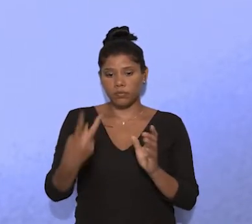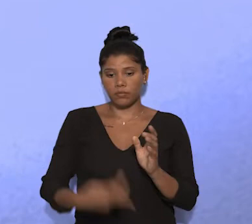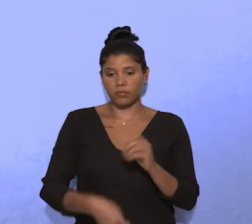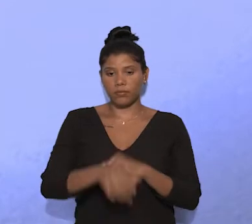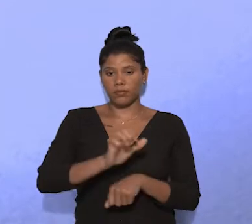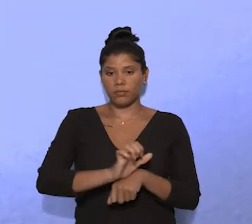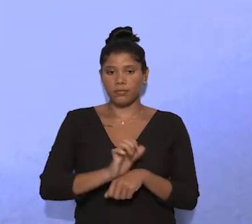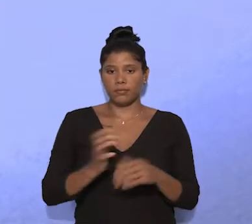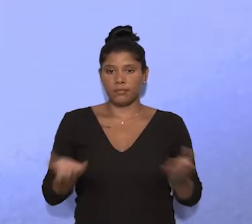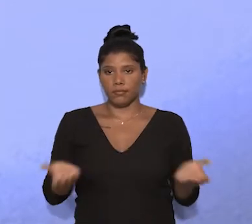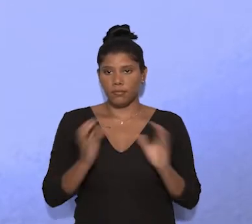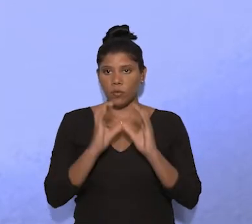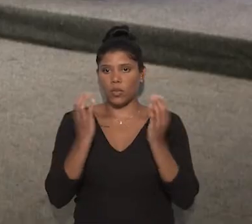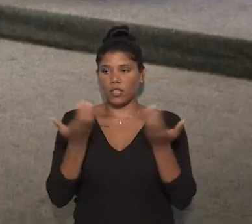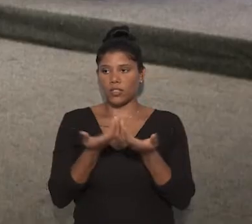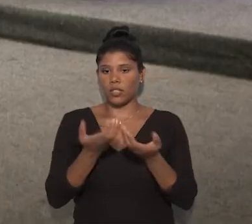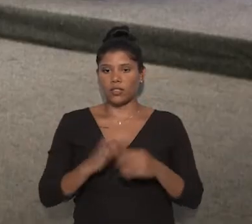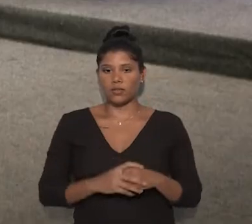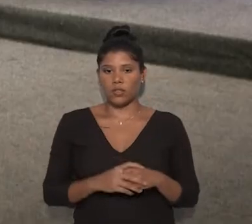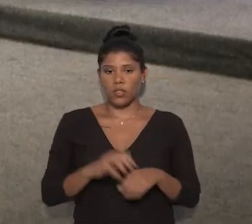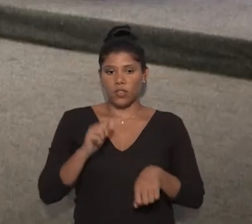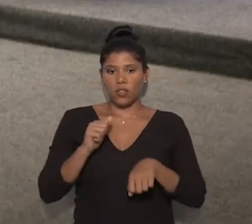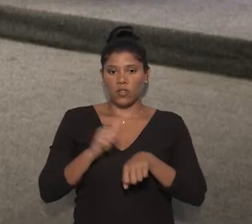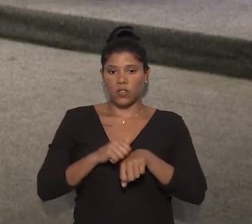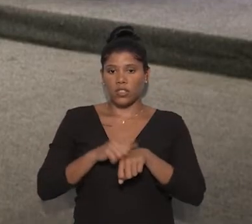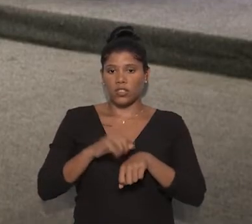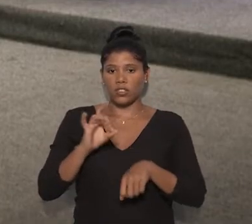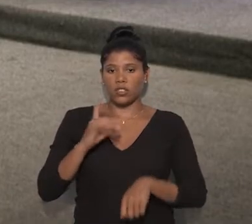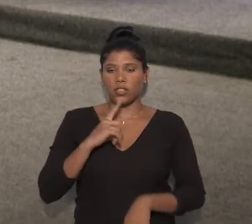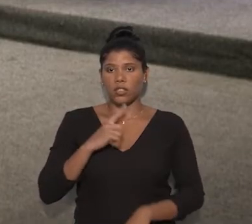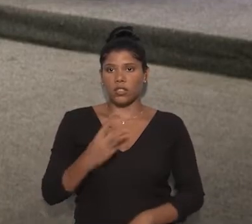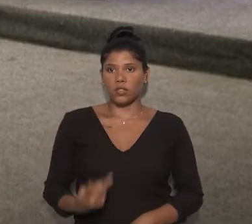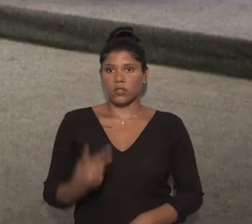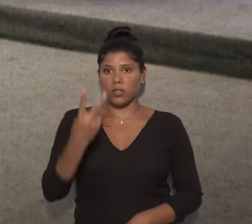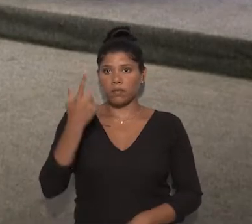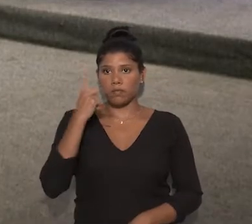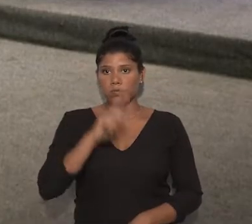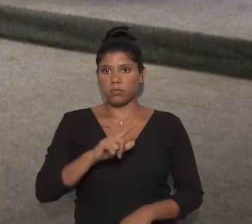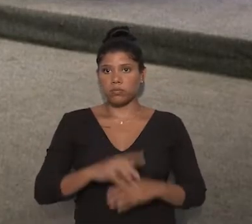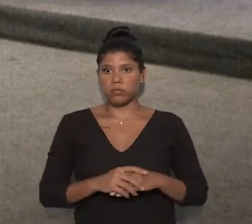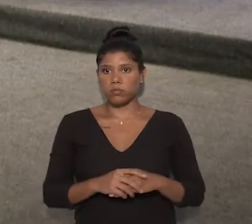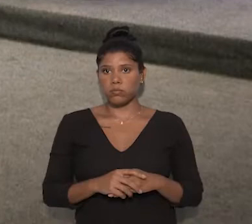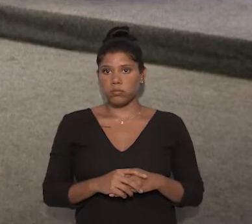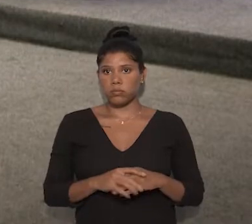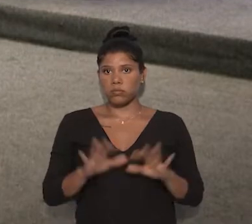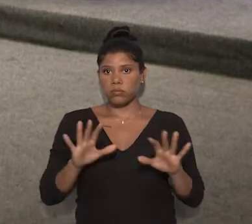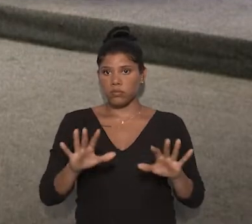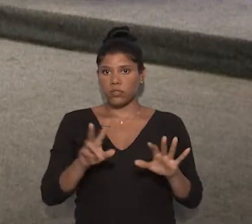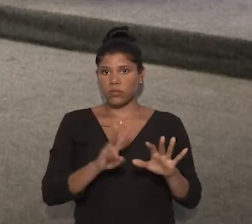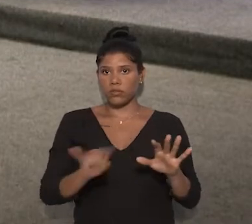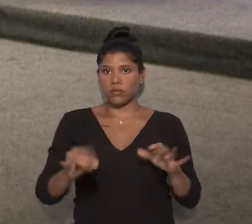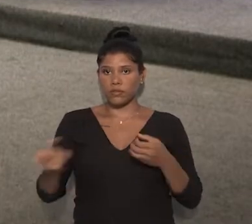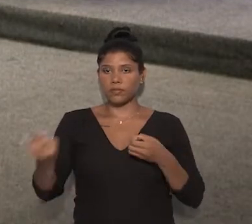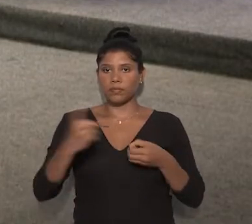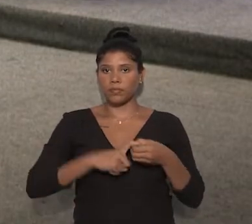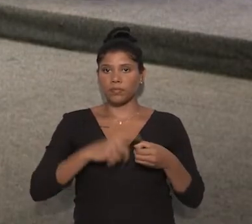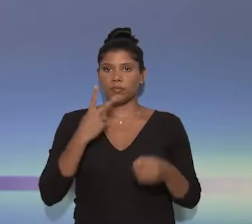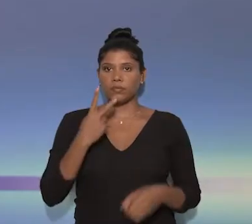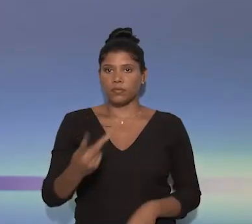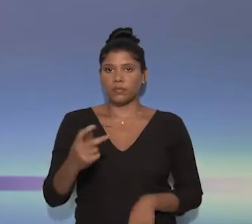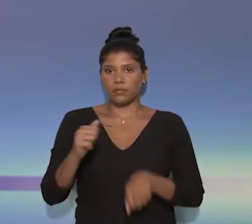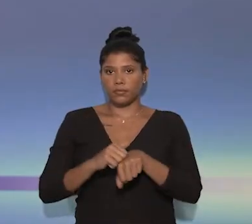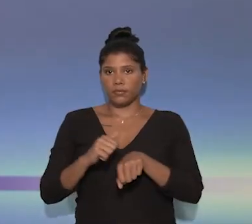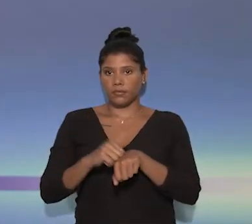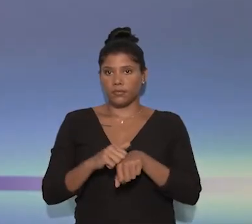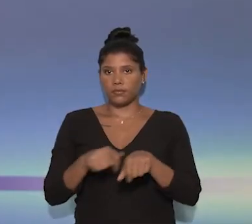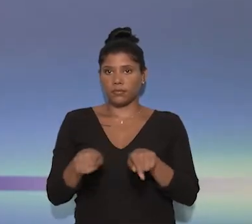do Ceará contra o Corinthians. Fortaleza só tem três vitórias e duas fora de casa. Duas fora de casa. Agora eu vou precisar encerrar o bloco, porque já a gente volta falando de Fortaleza e também um pouco do